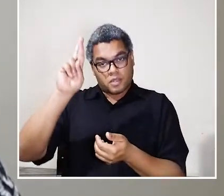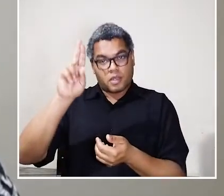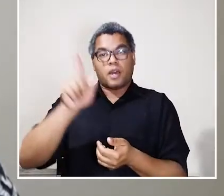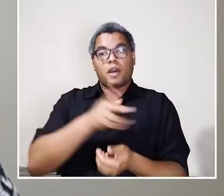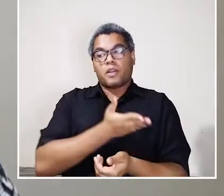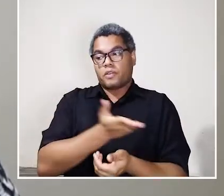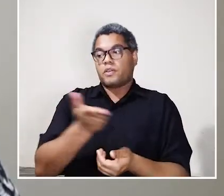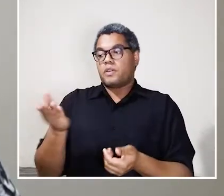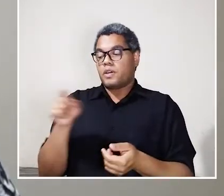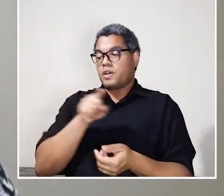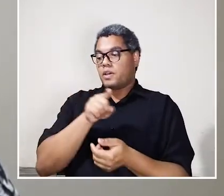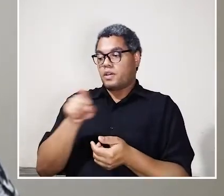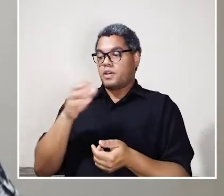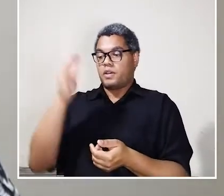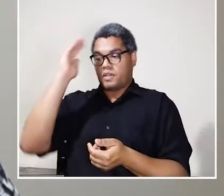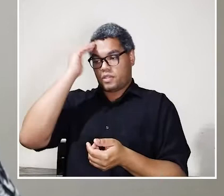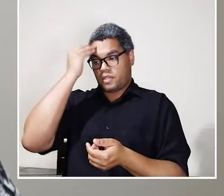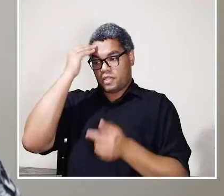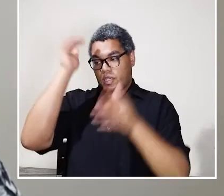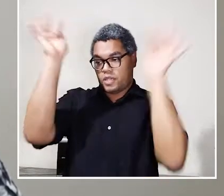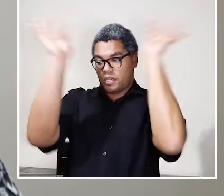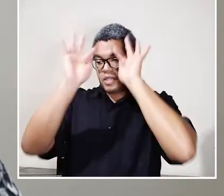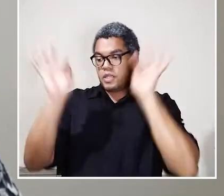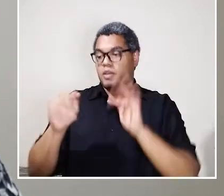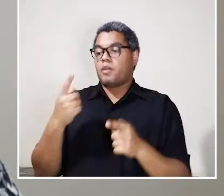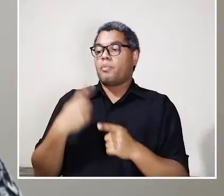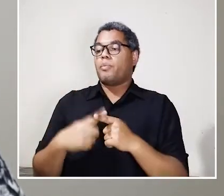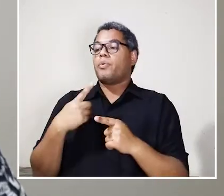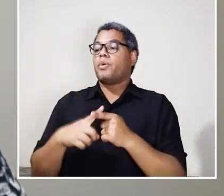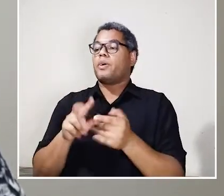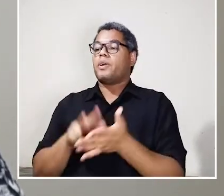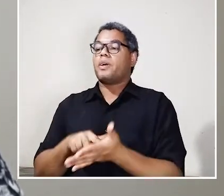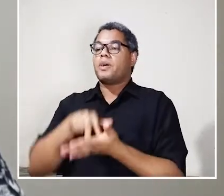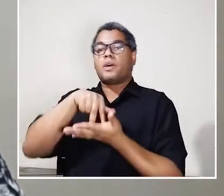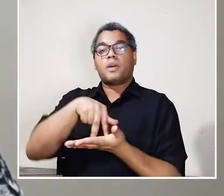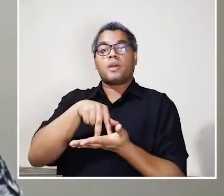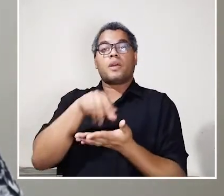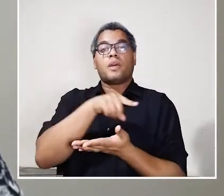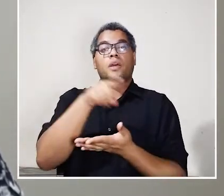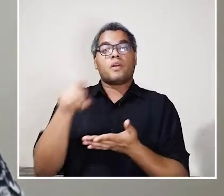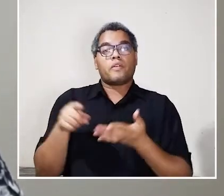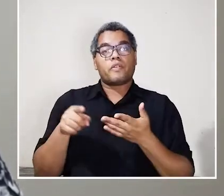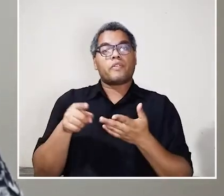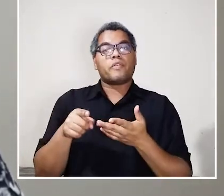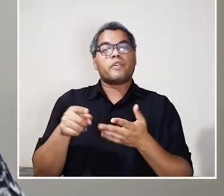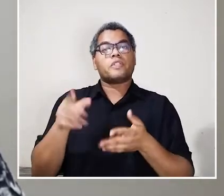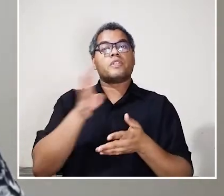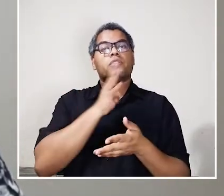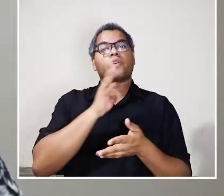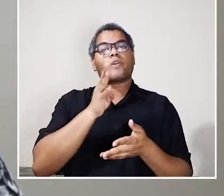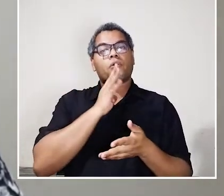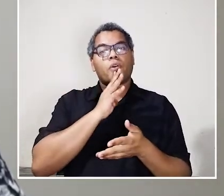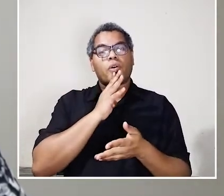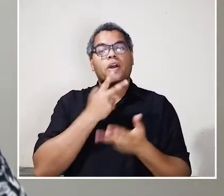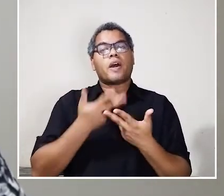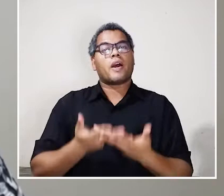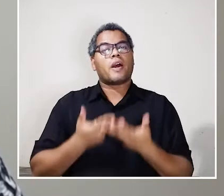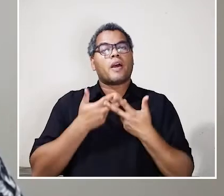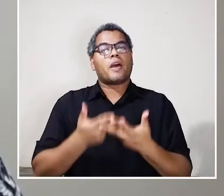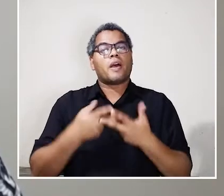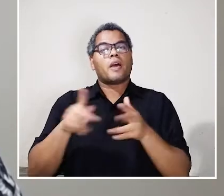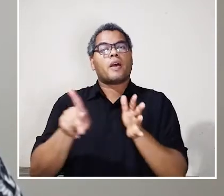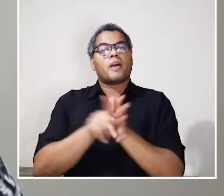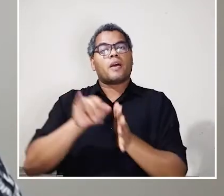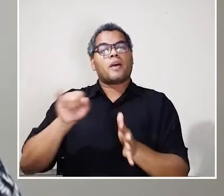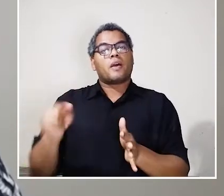consideramos felizes os que foram perseverantes. Vocês ouviram a respeito da paciência de Jó e